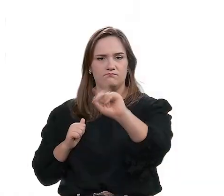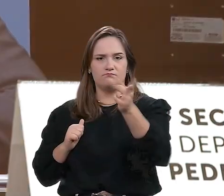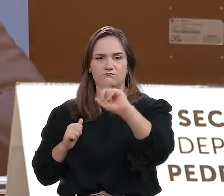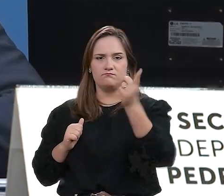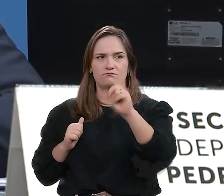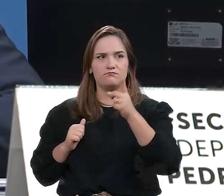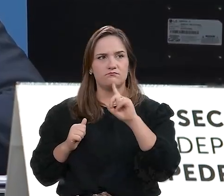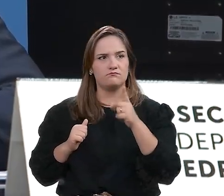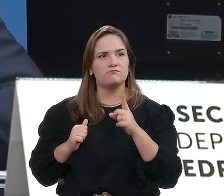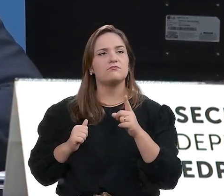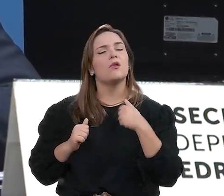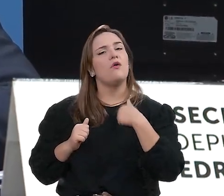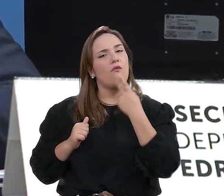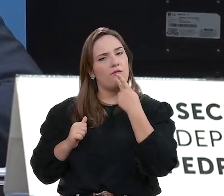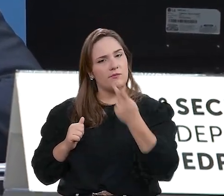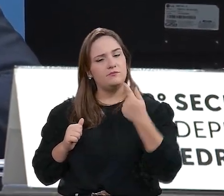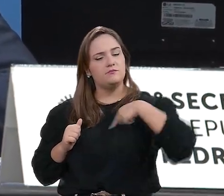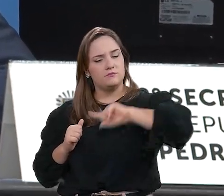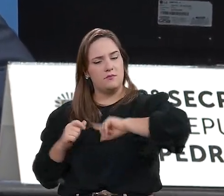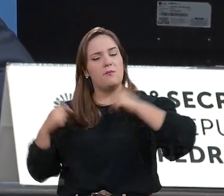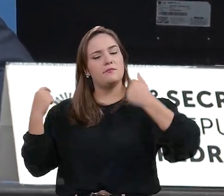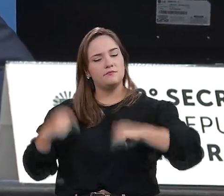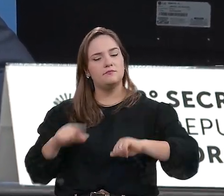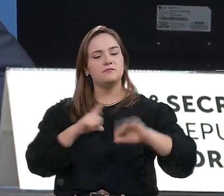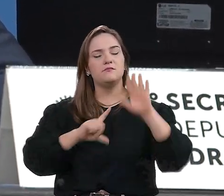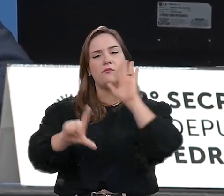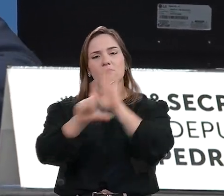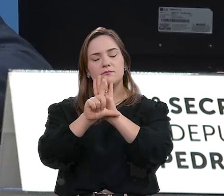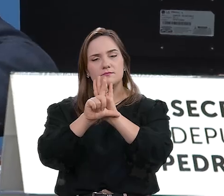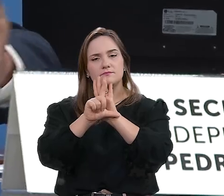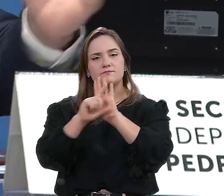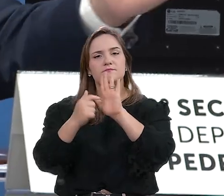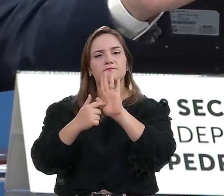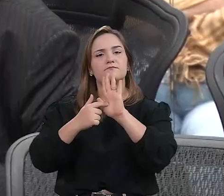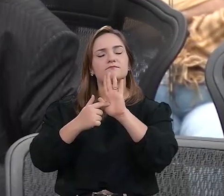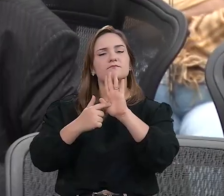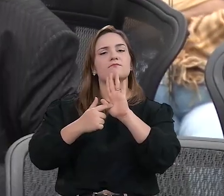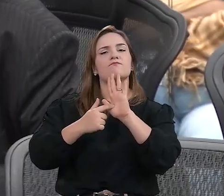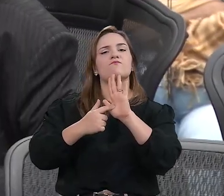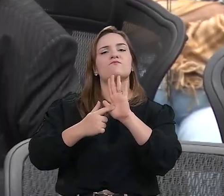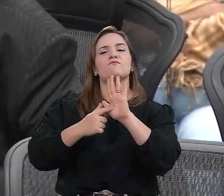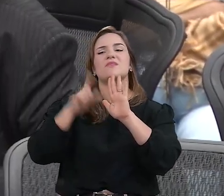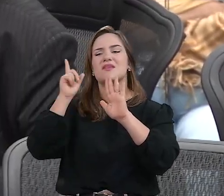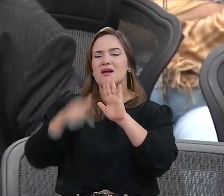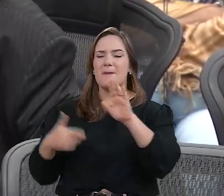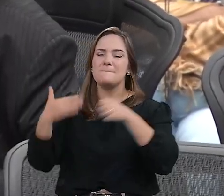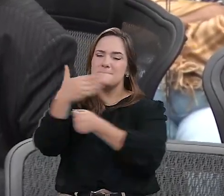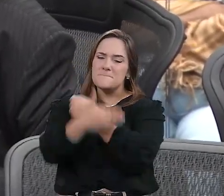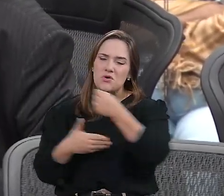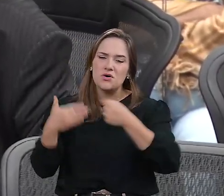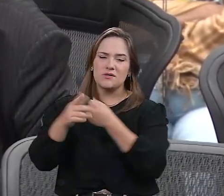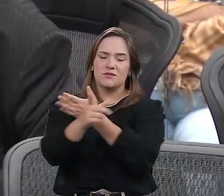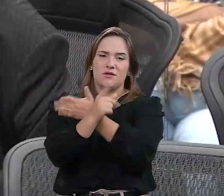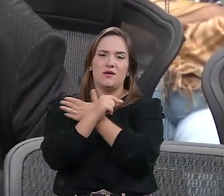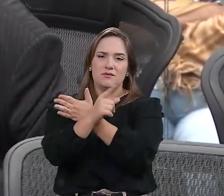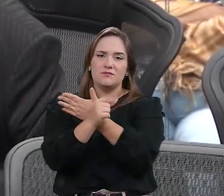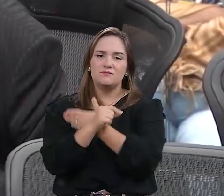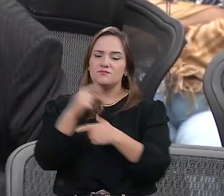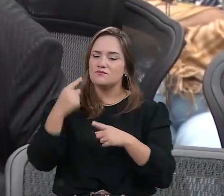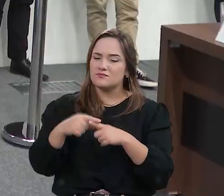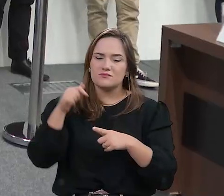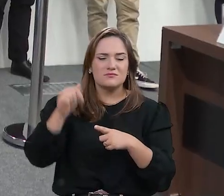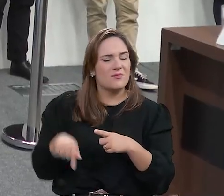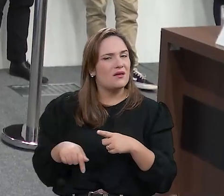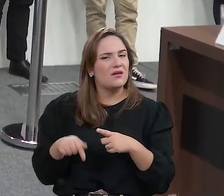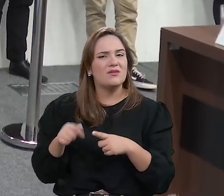Nós precisamos ter uma lei, uma legislação que proteja o Pantanal, o nosso bioma que é tão